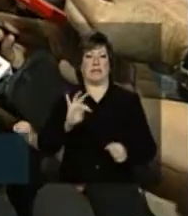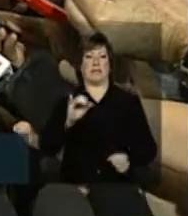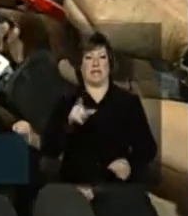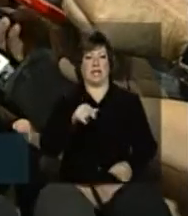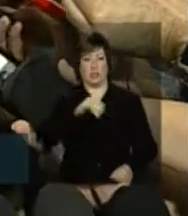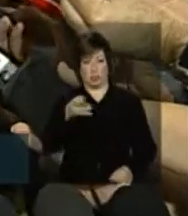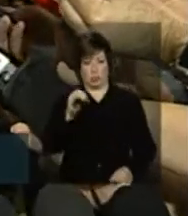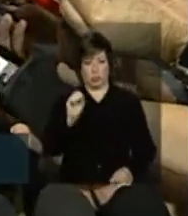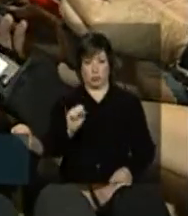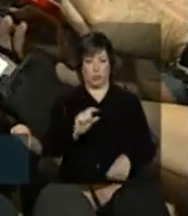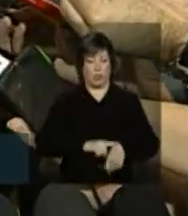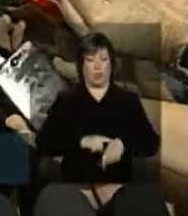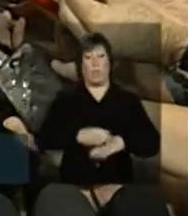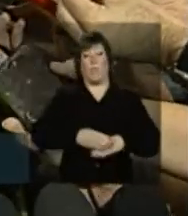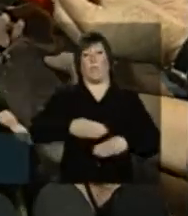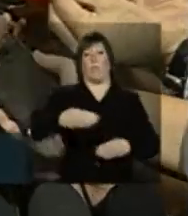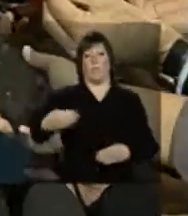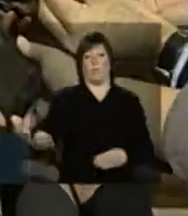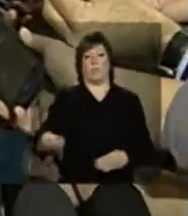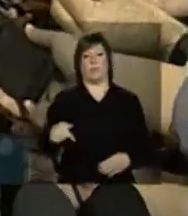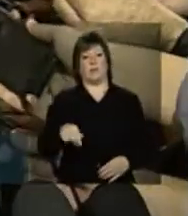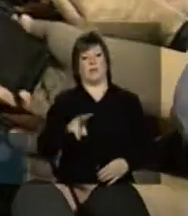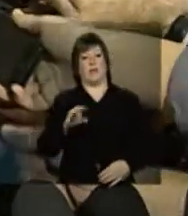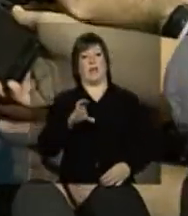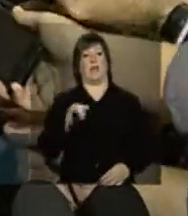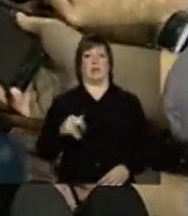juros de longo prazo. Então, isto cai.